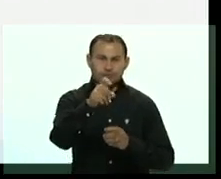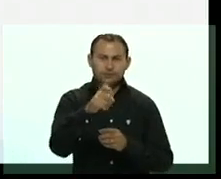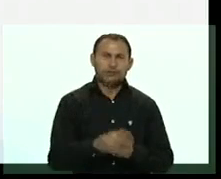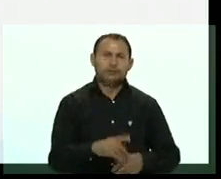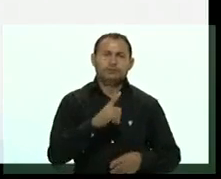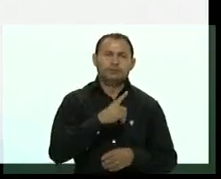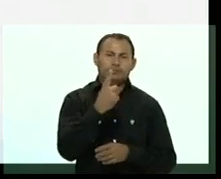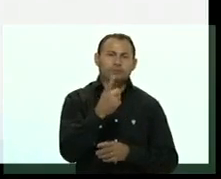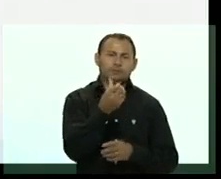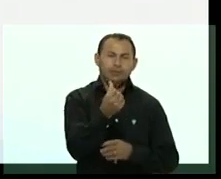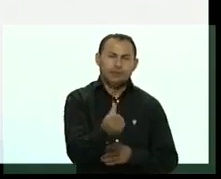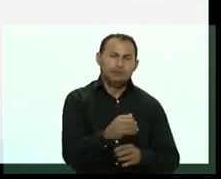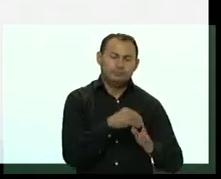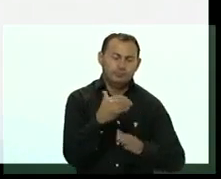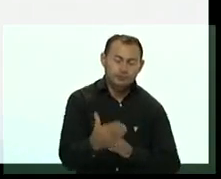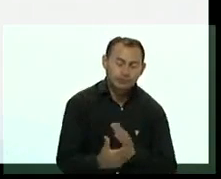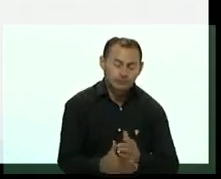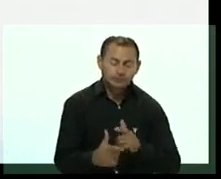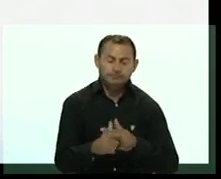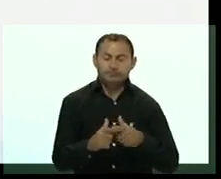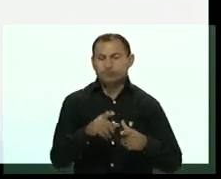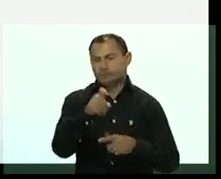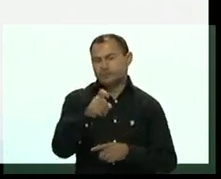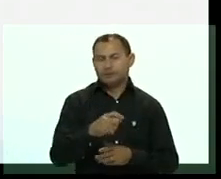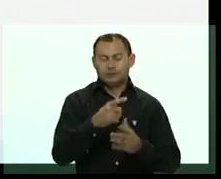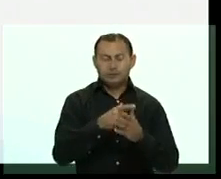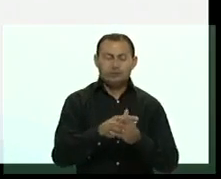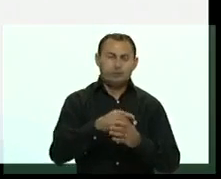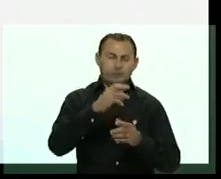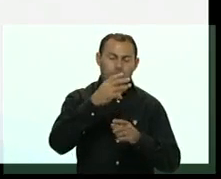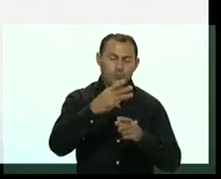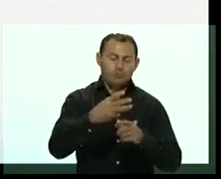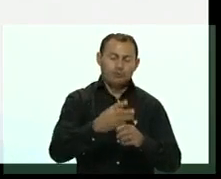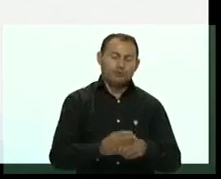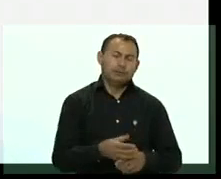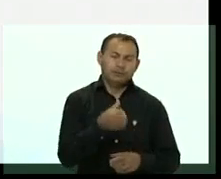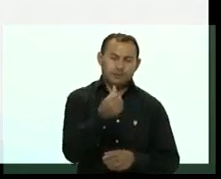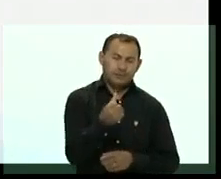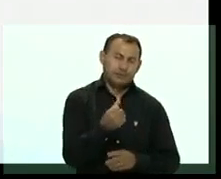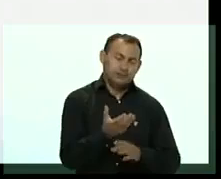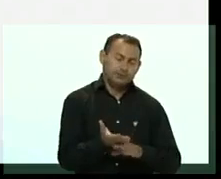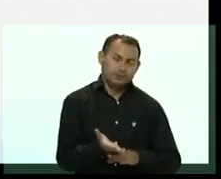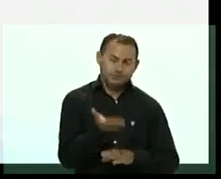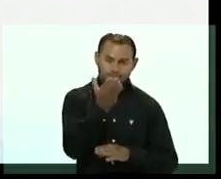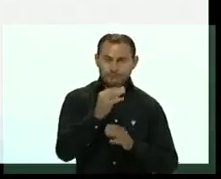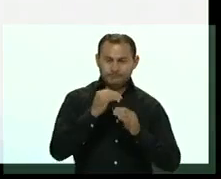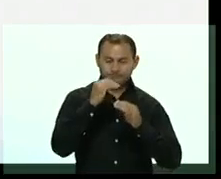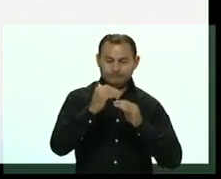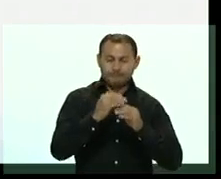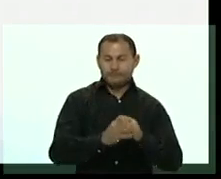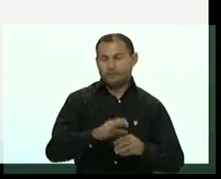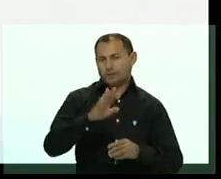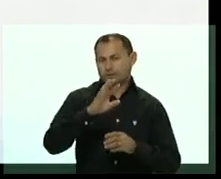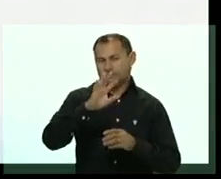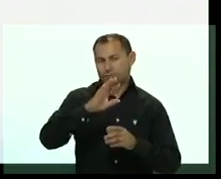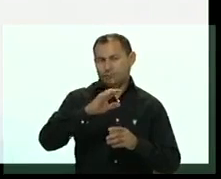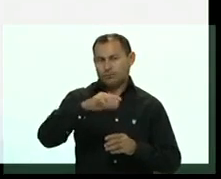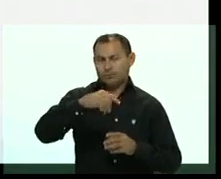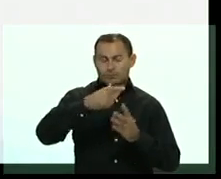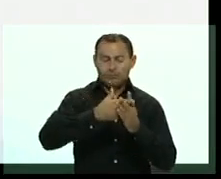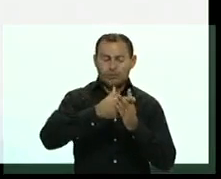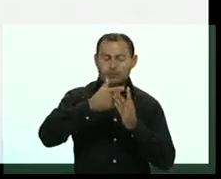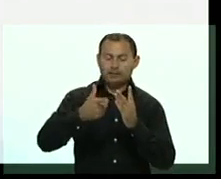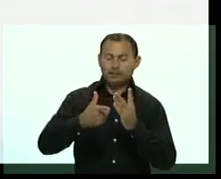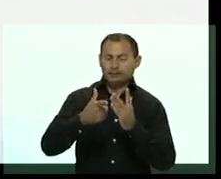um 6. E tudo isso dividido, então, por x ao cubo mais 6 elevado ao quadrado. Então, neste caso aqui, como nós